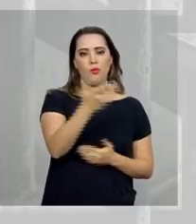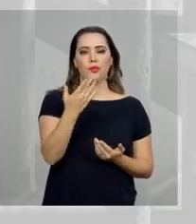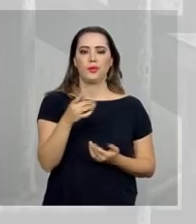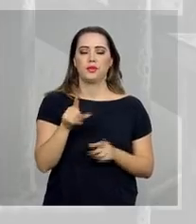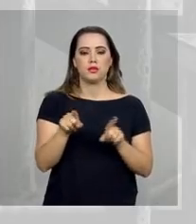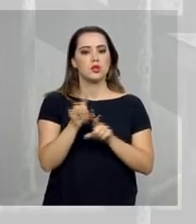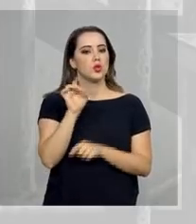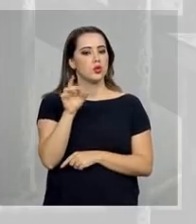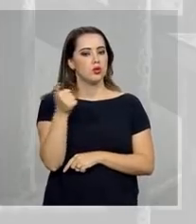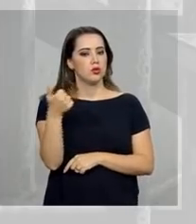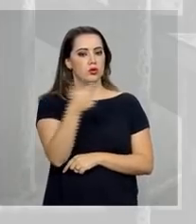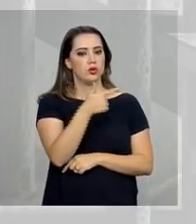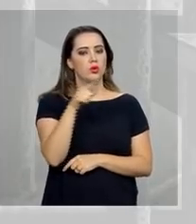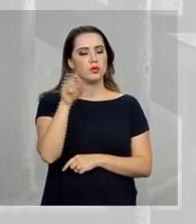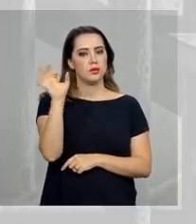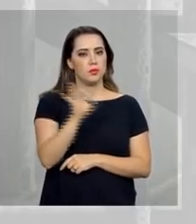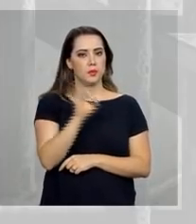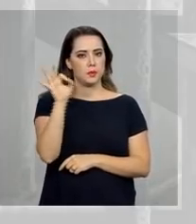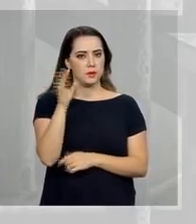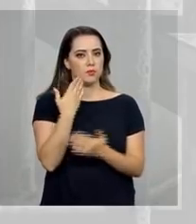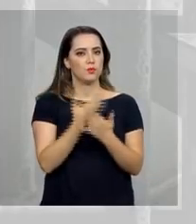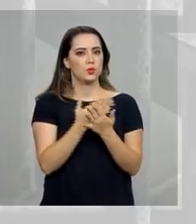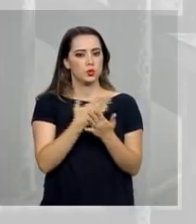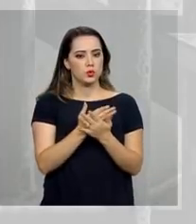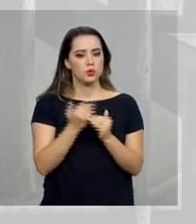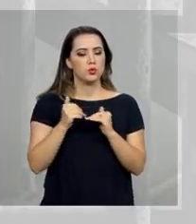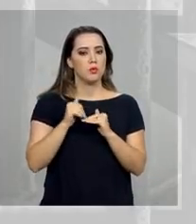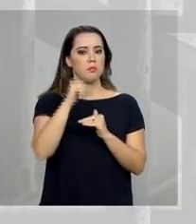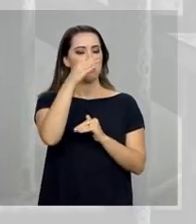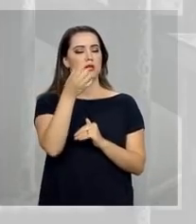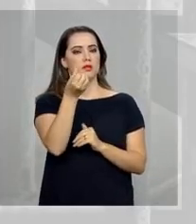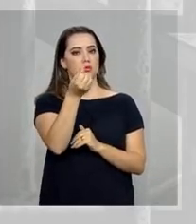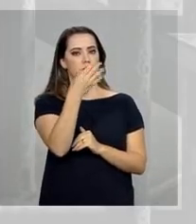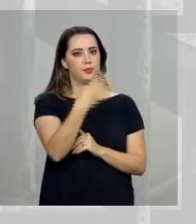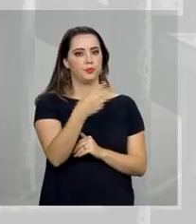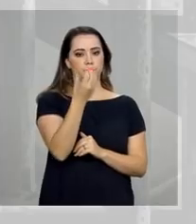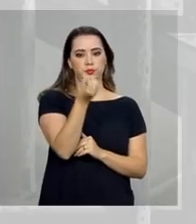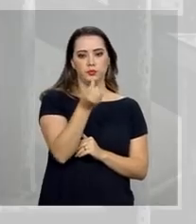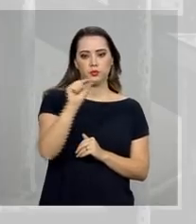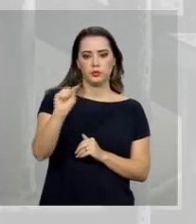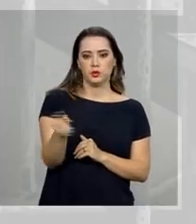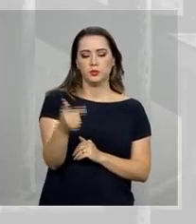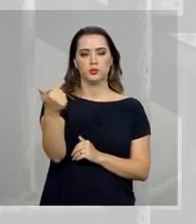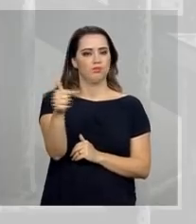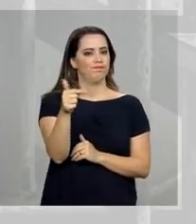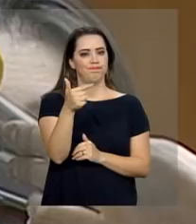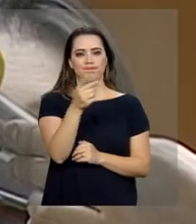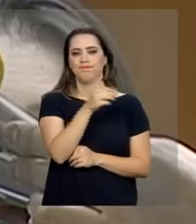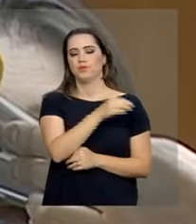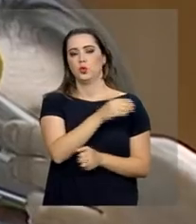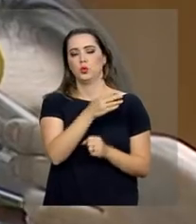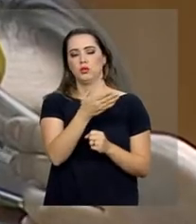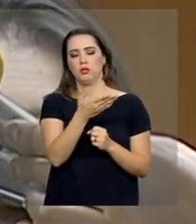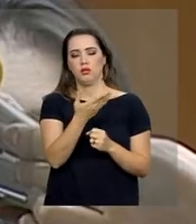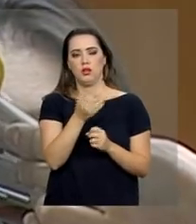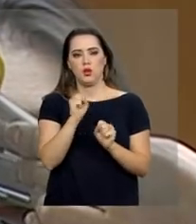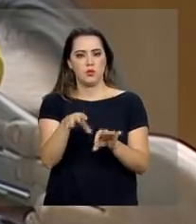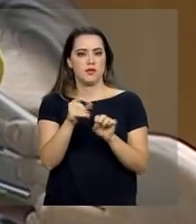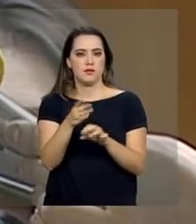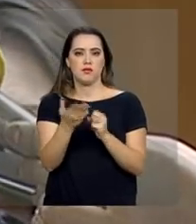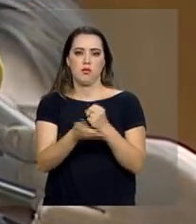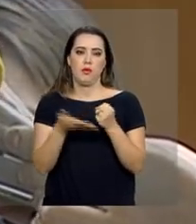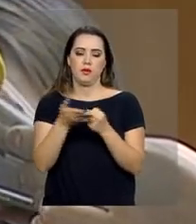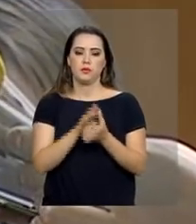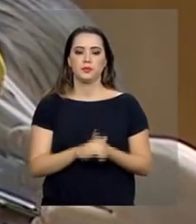só 12% estudo em mais de 646 mil não concluíram a educação básica em uma sociedade globalizada